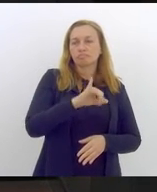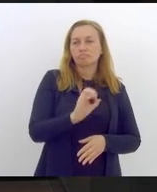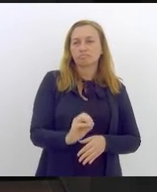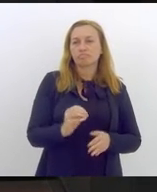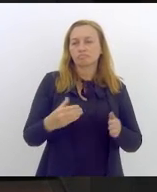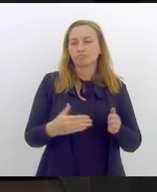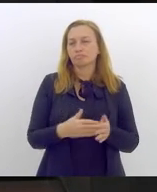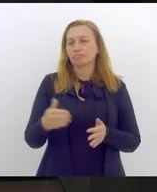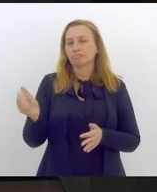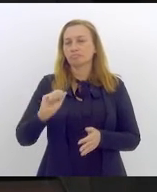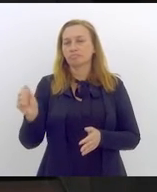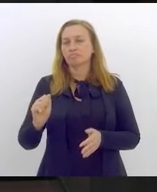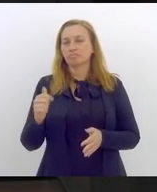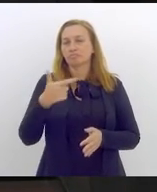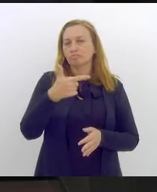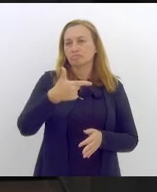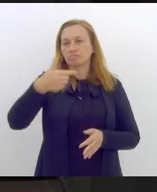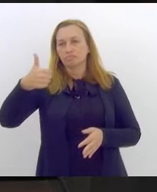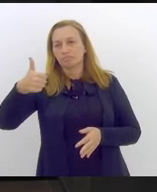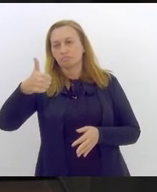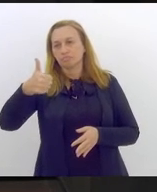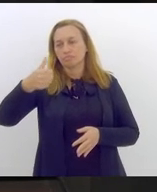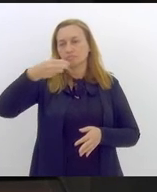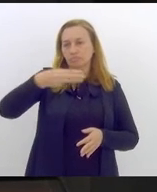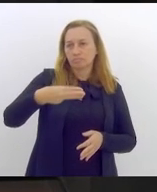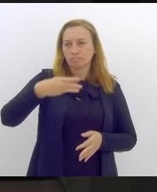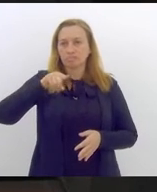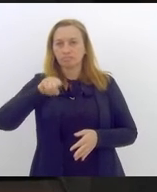a taxa SELIC triplicou